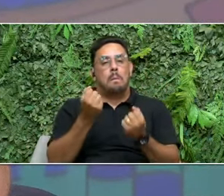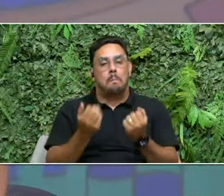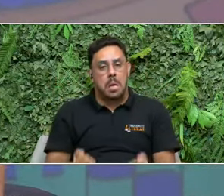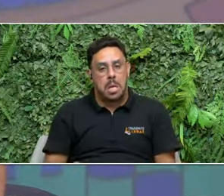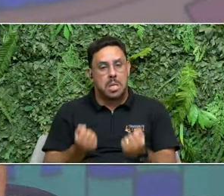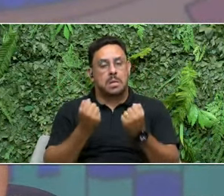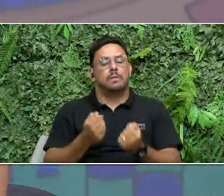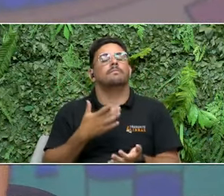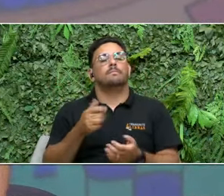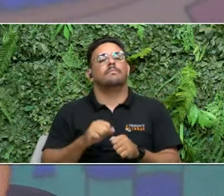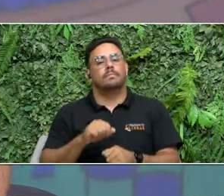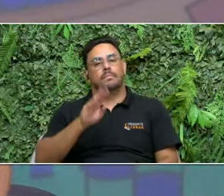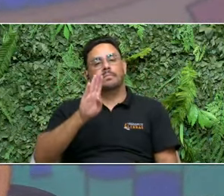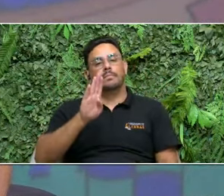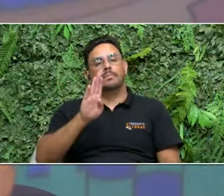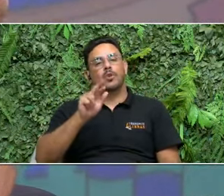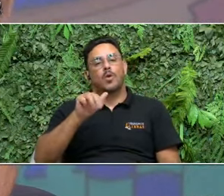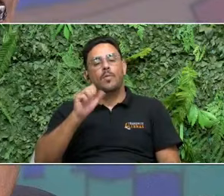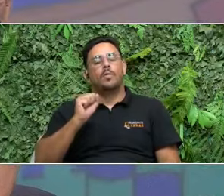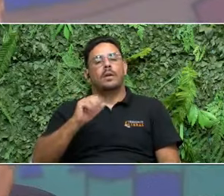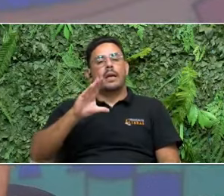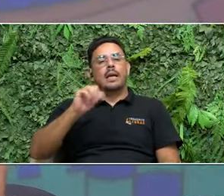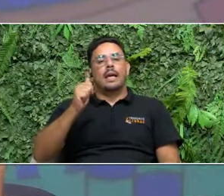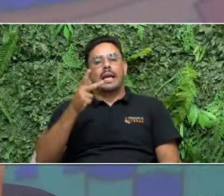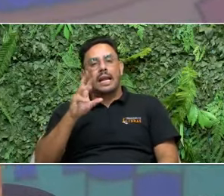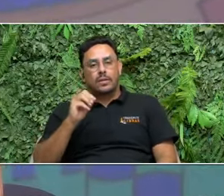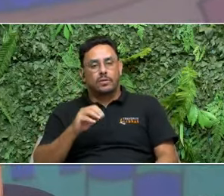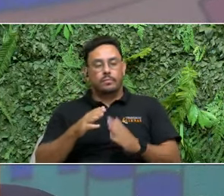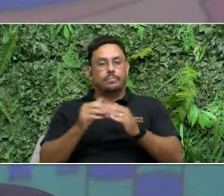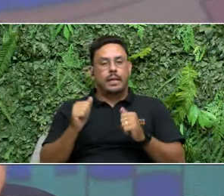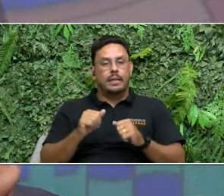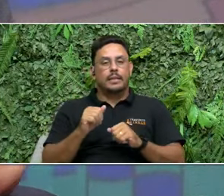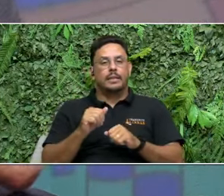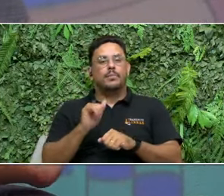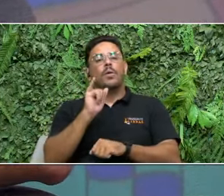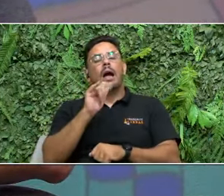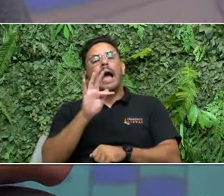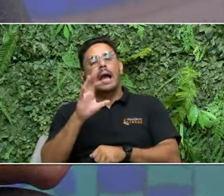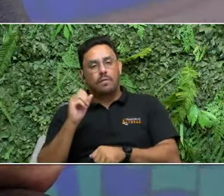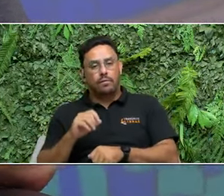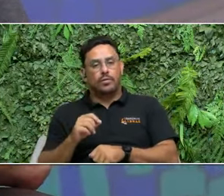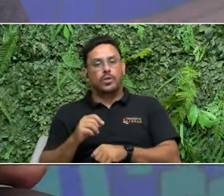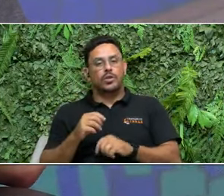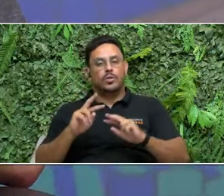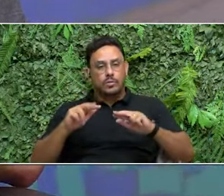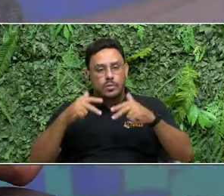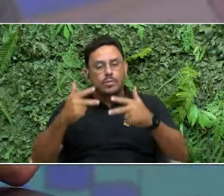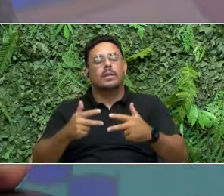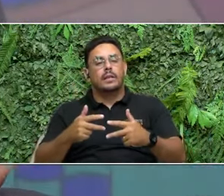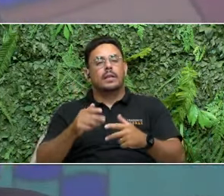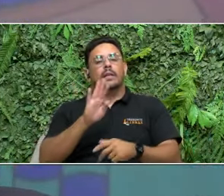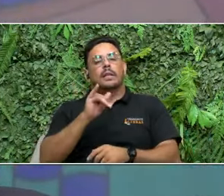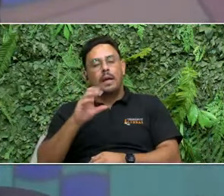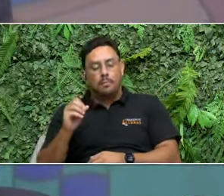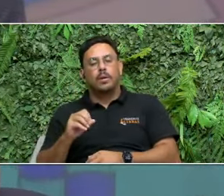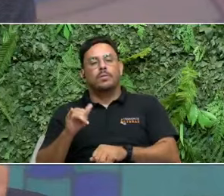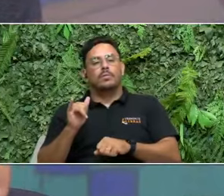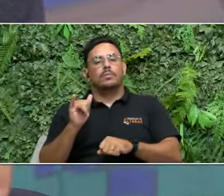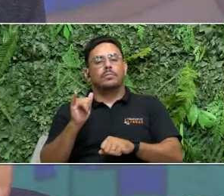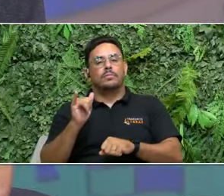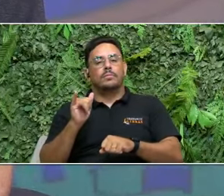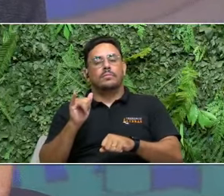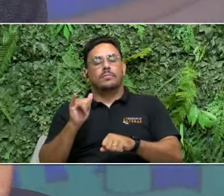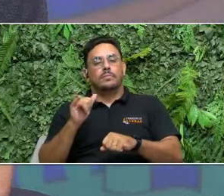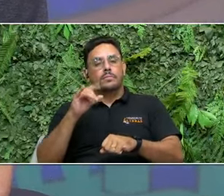então vai de Burger clássico neste clássico peça pelo iFood ou no link da Bill do Instagram segue lá